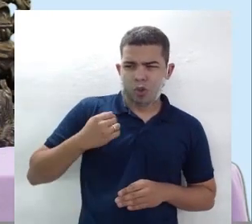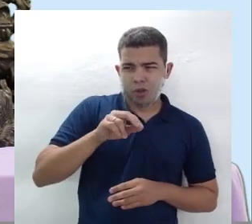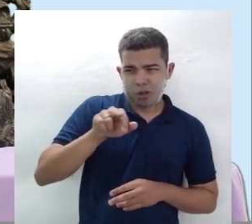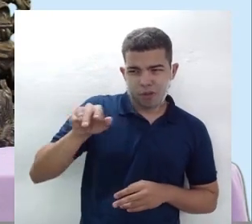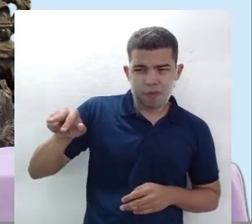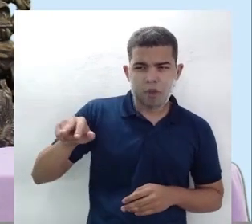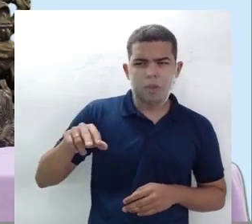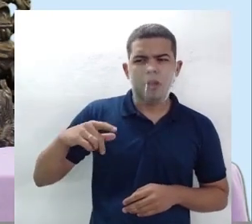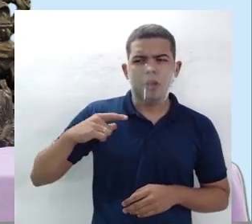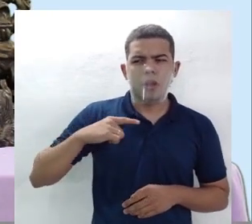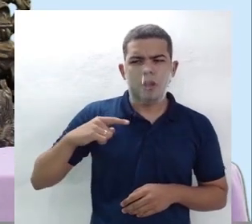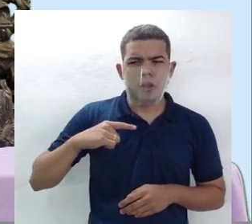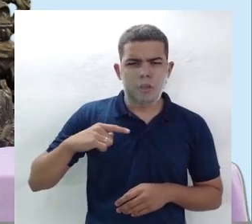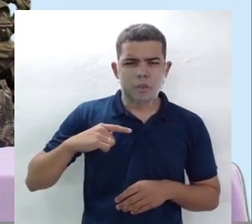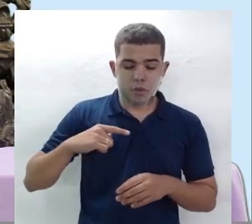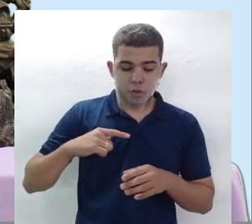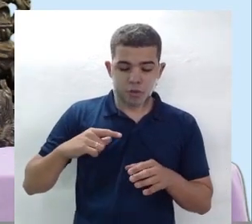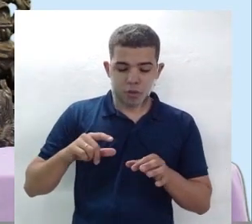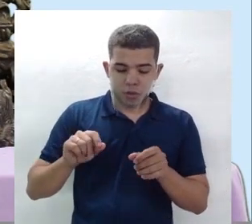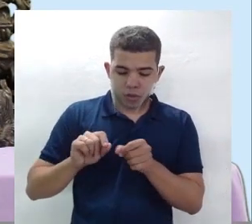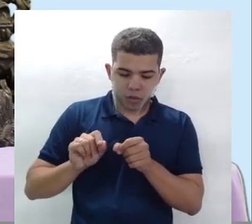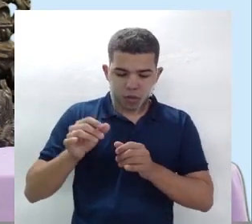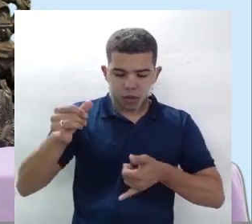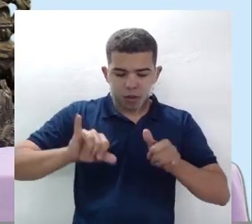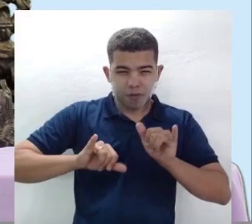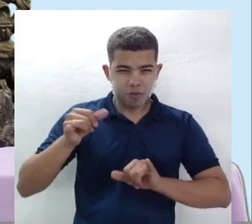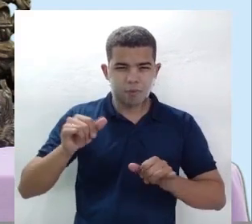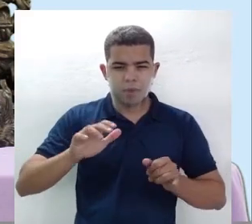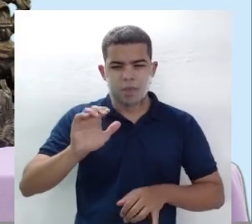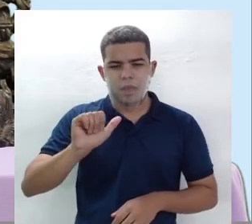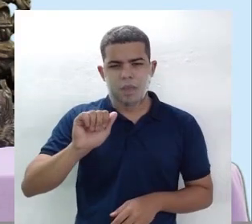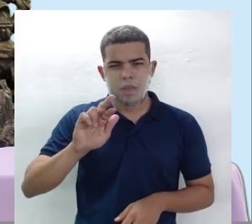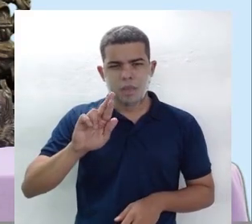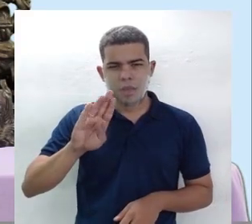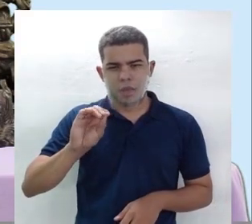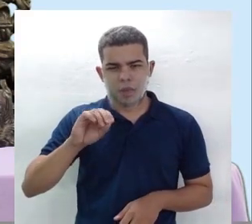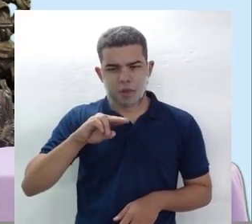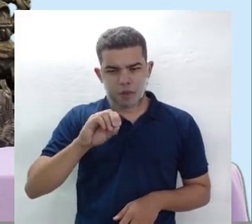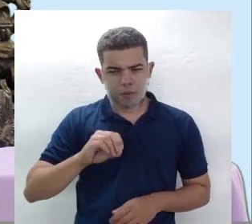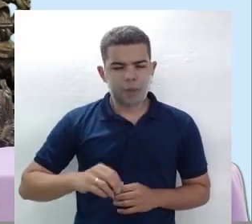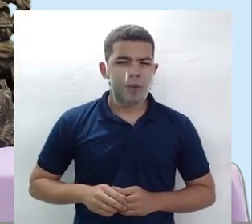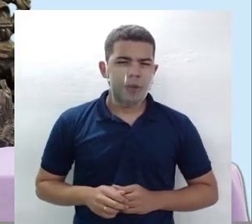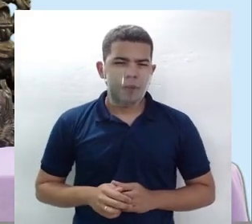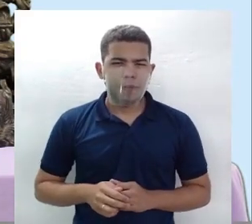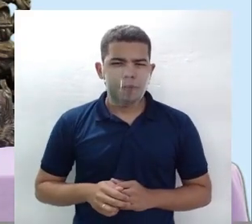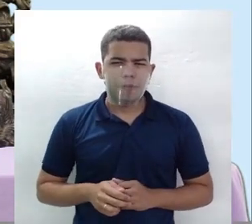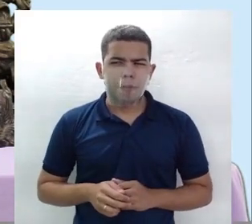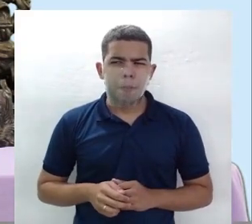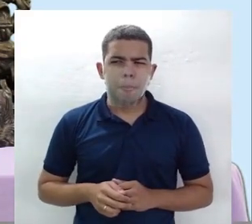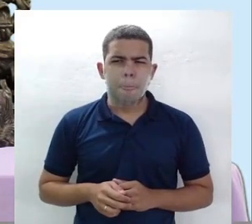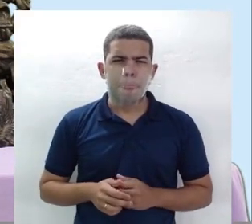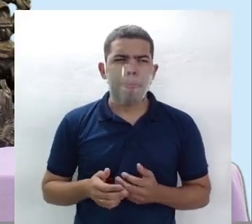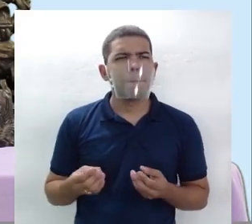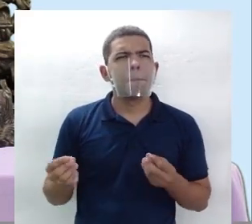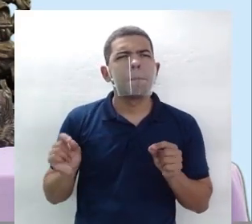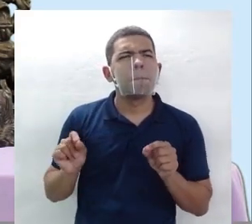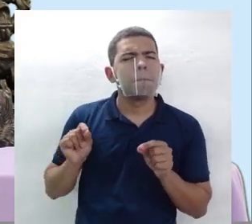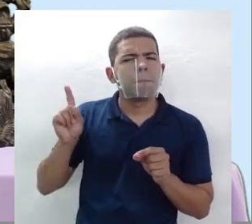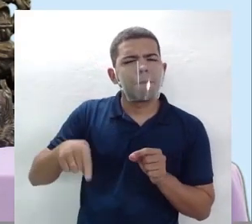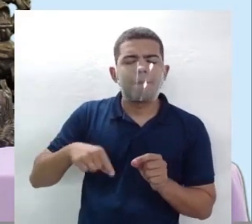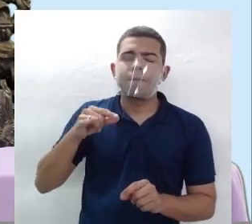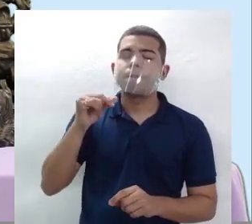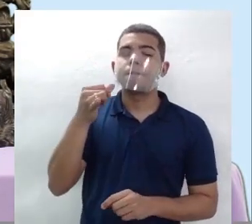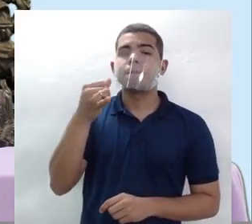à forma química do carbono. Quando eu falo da forma química do carbono, eu estou falando quanta energia para o